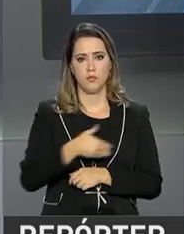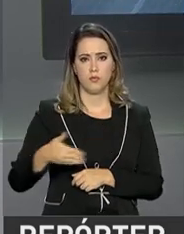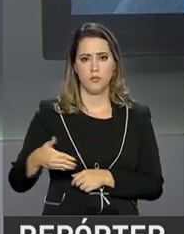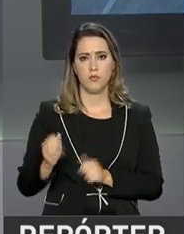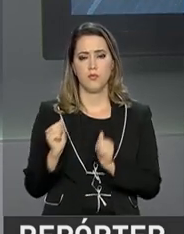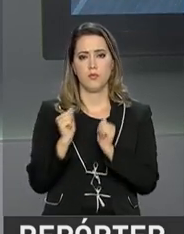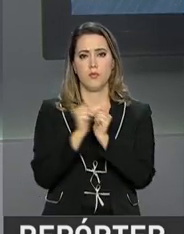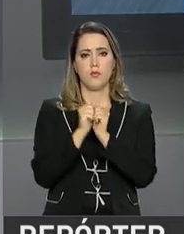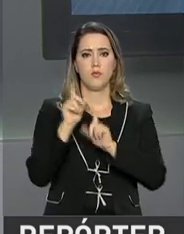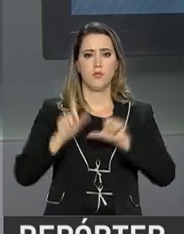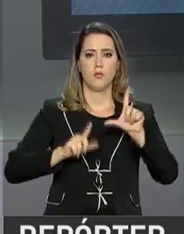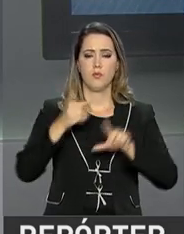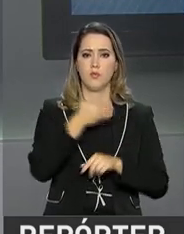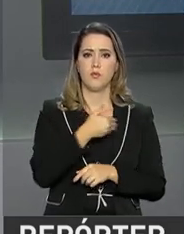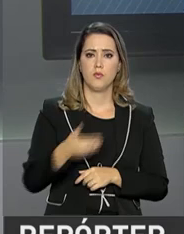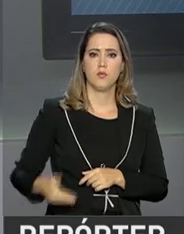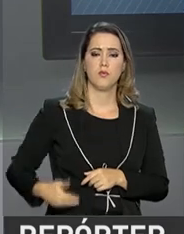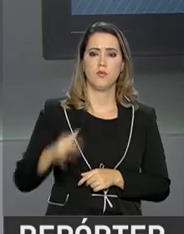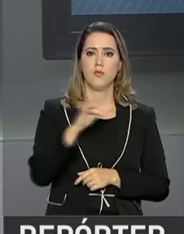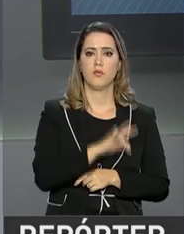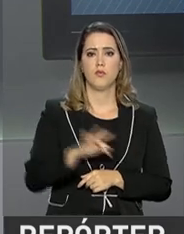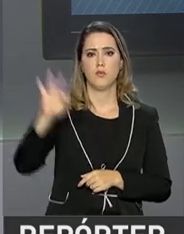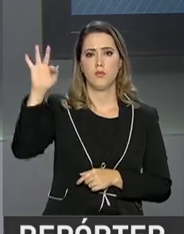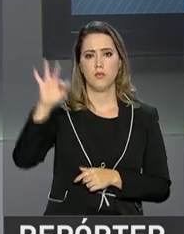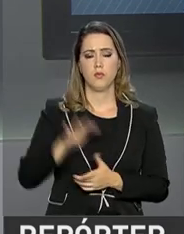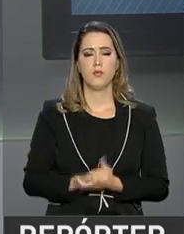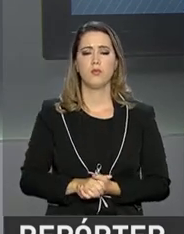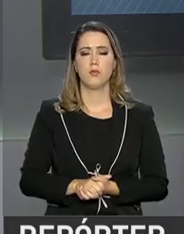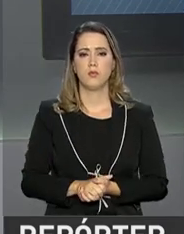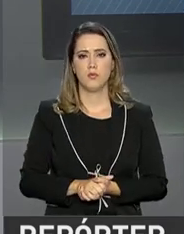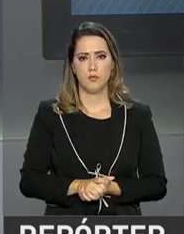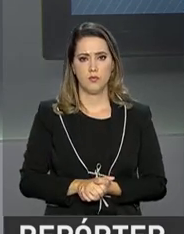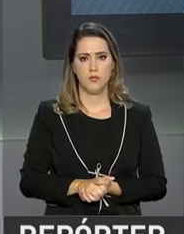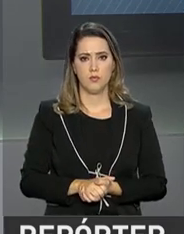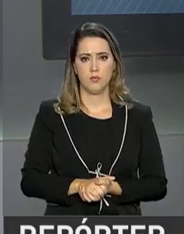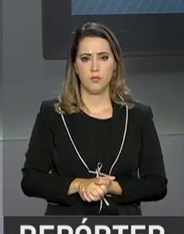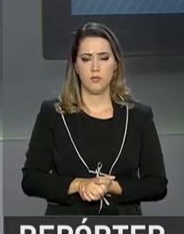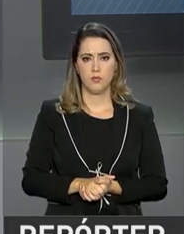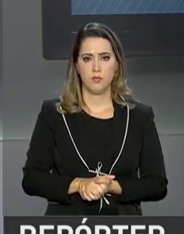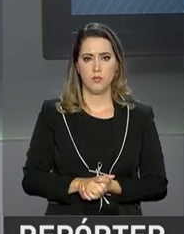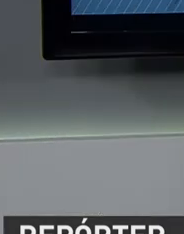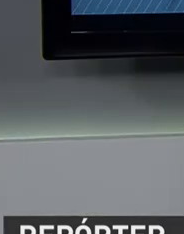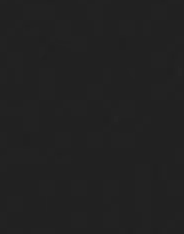internet continue aqui com a gente e nbr a tv do governo federal